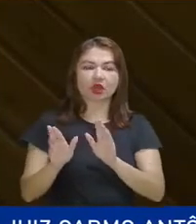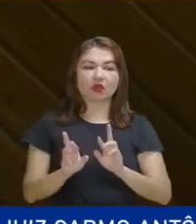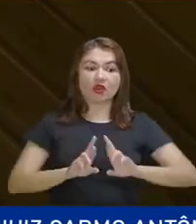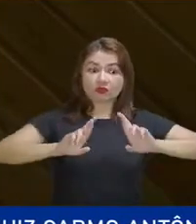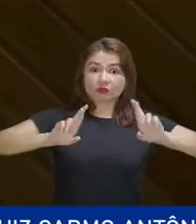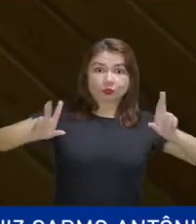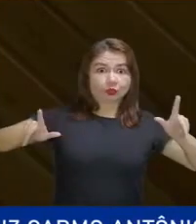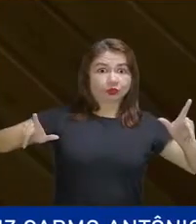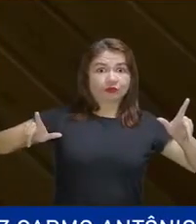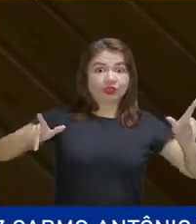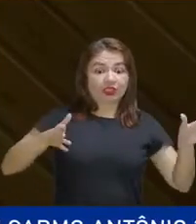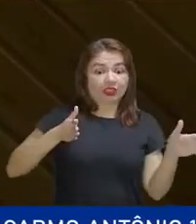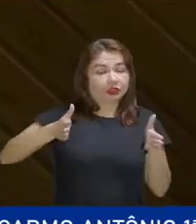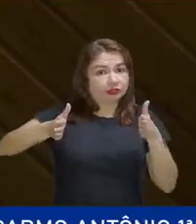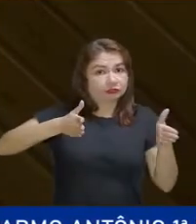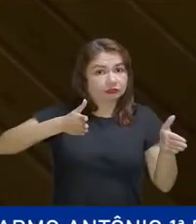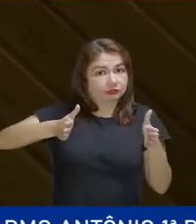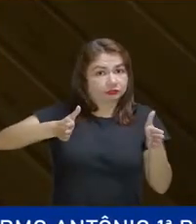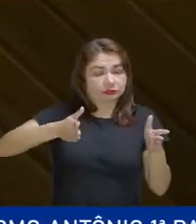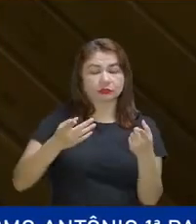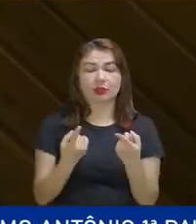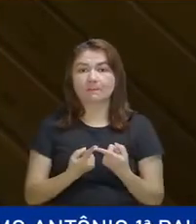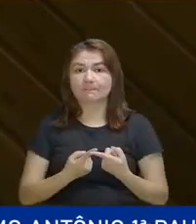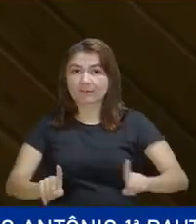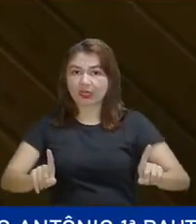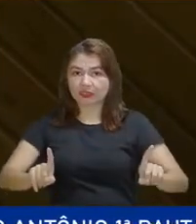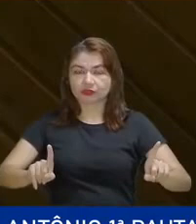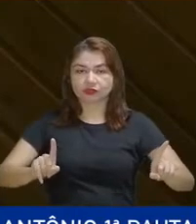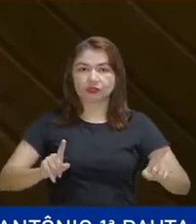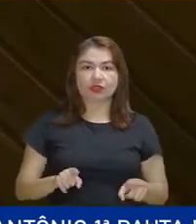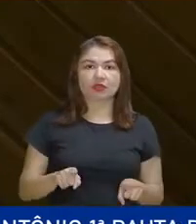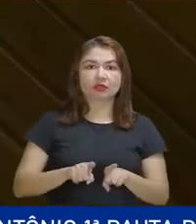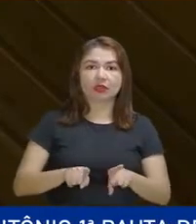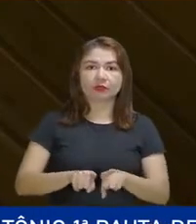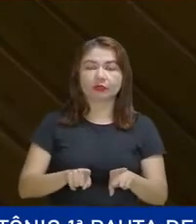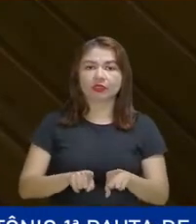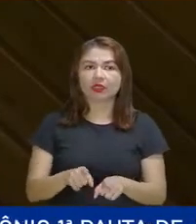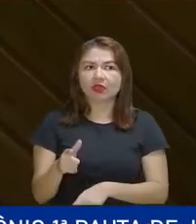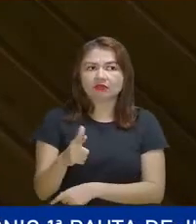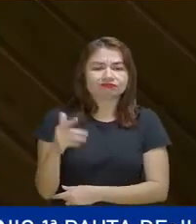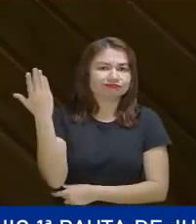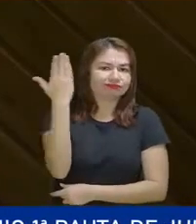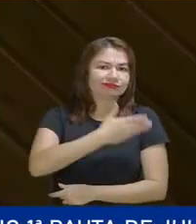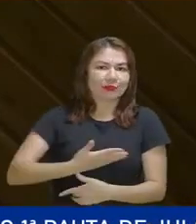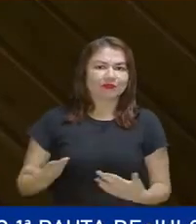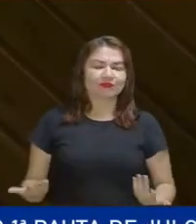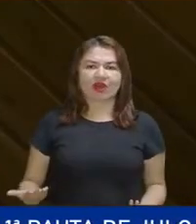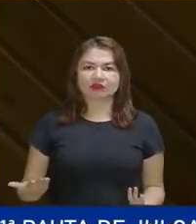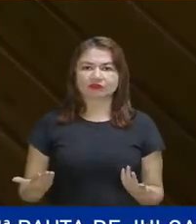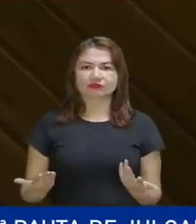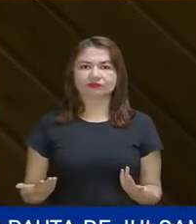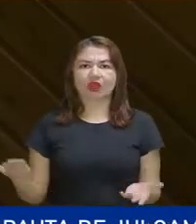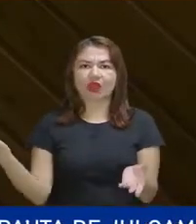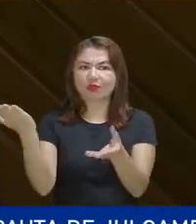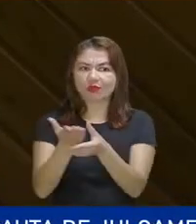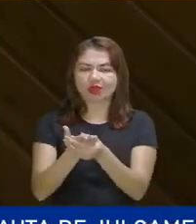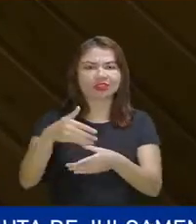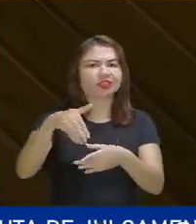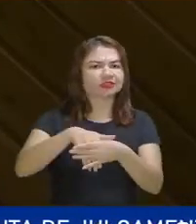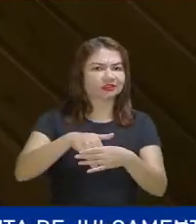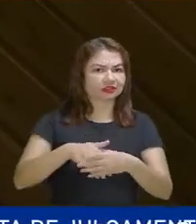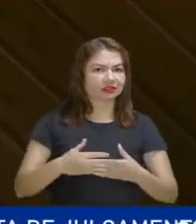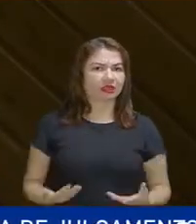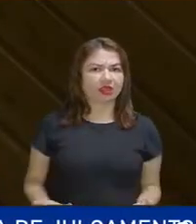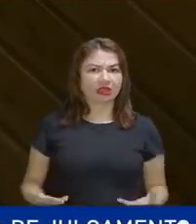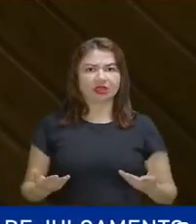atrairia a competência dessa corte. Por outro lado, Excelência, não se teve como provar que esses processos